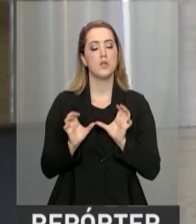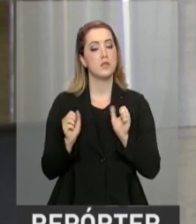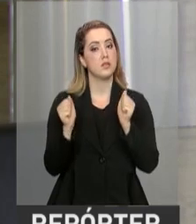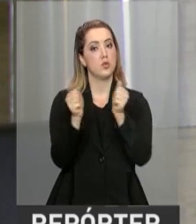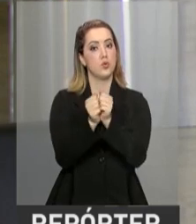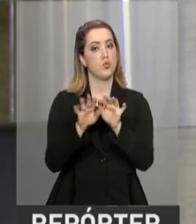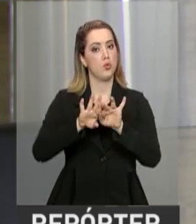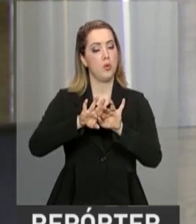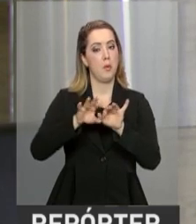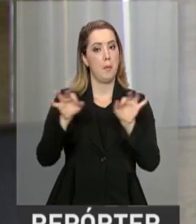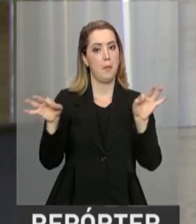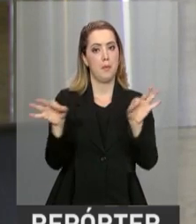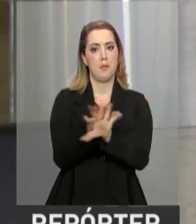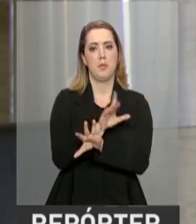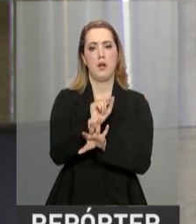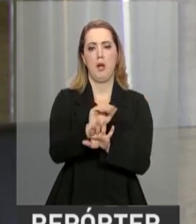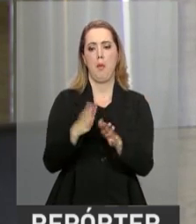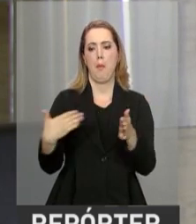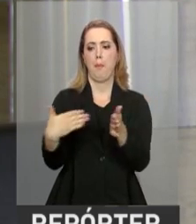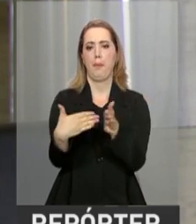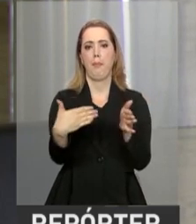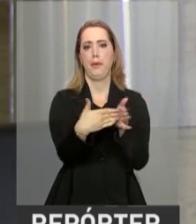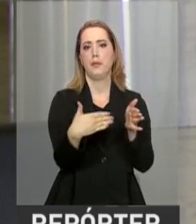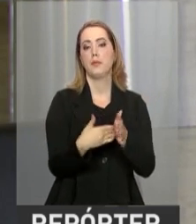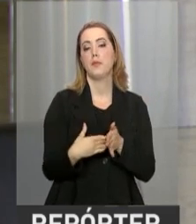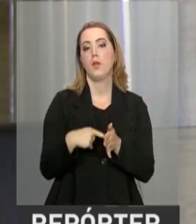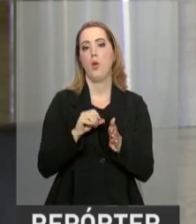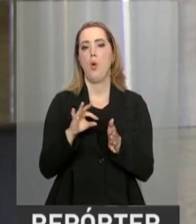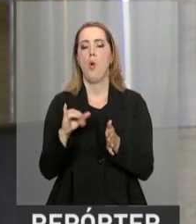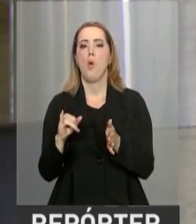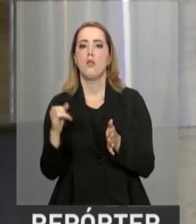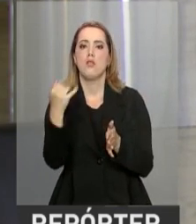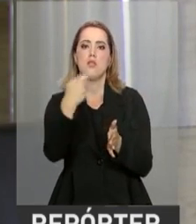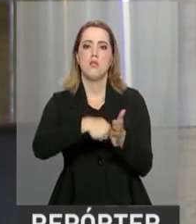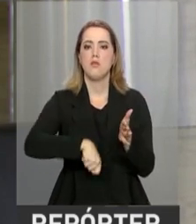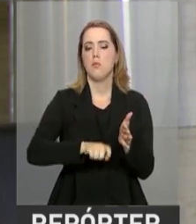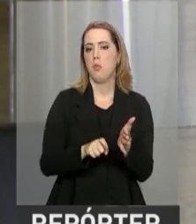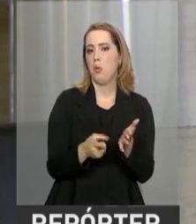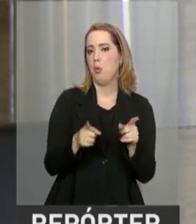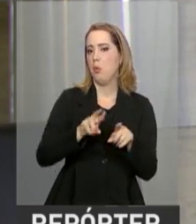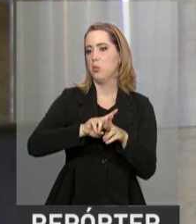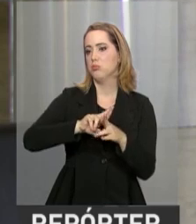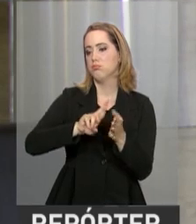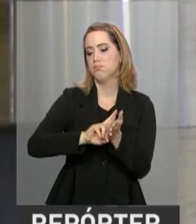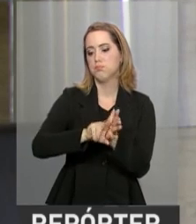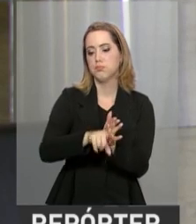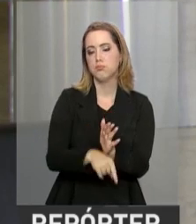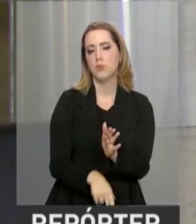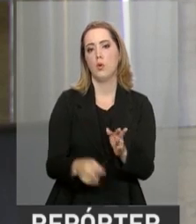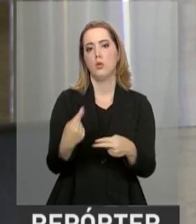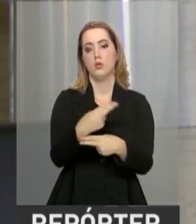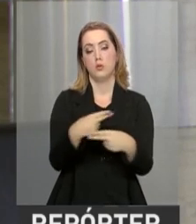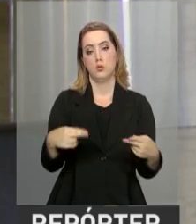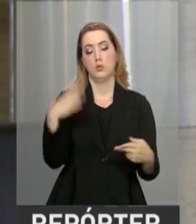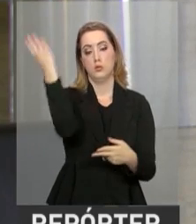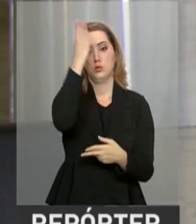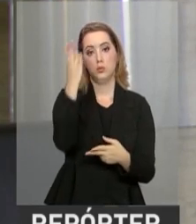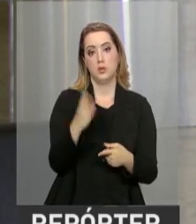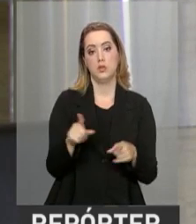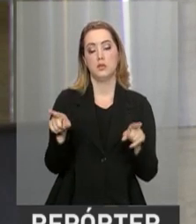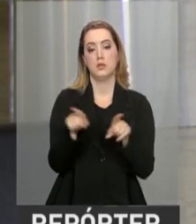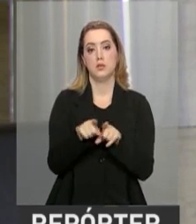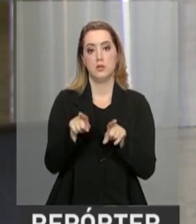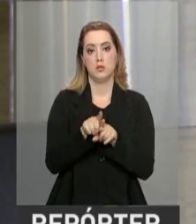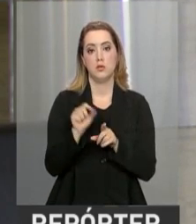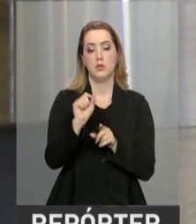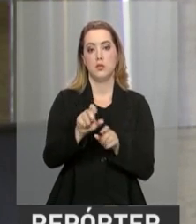eliminar todos os tipos de Barreiras sejam elas tarifárias ou não tarifárias em relação aos produtos brasileiros e